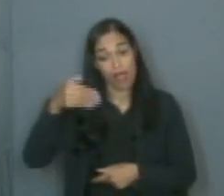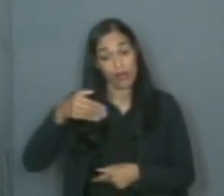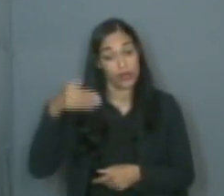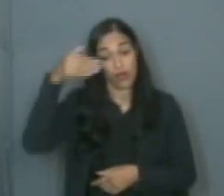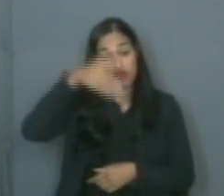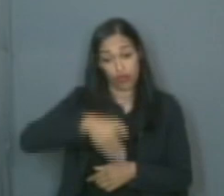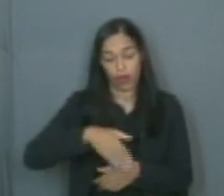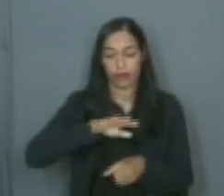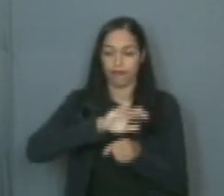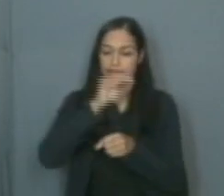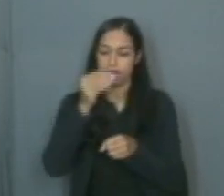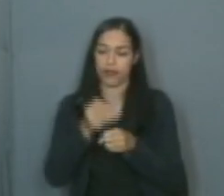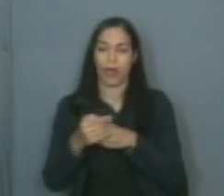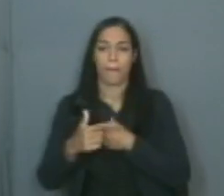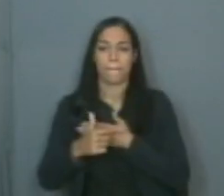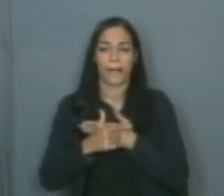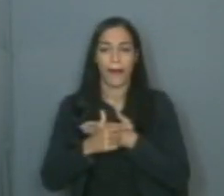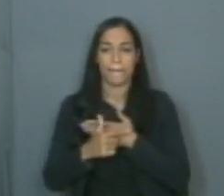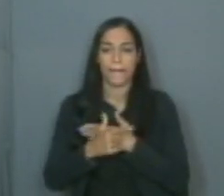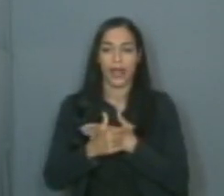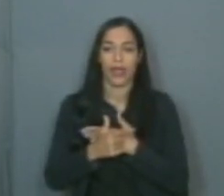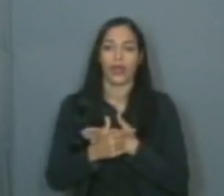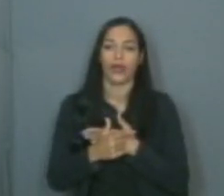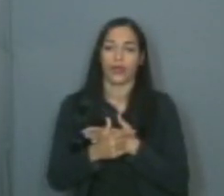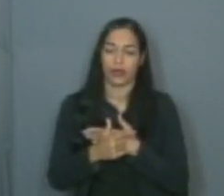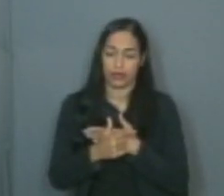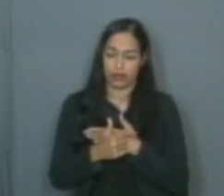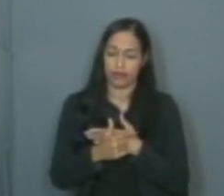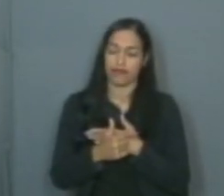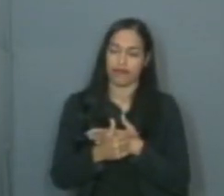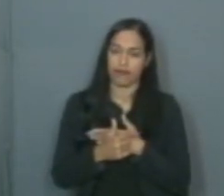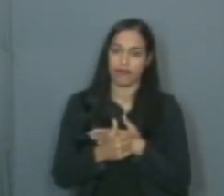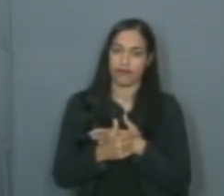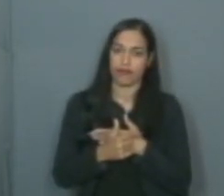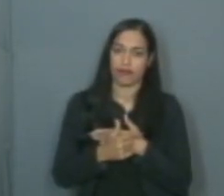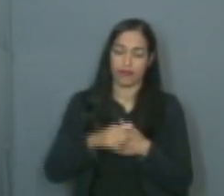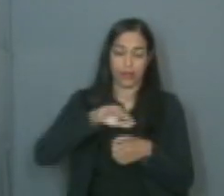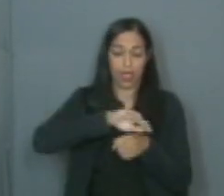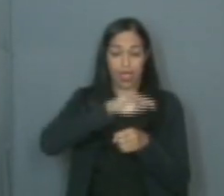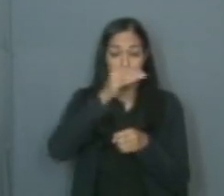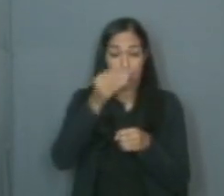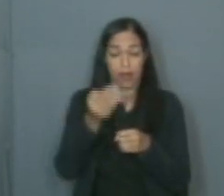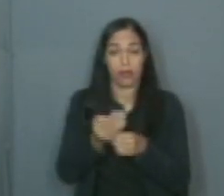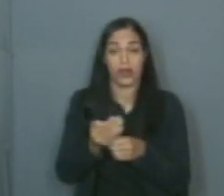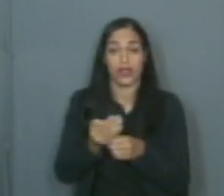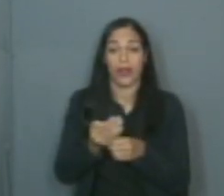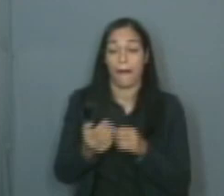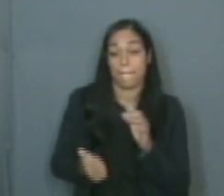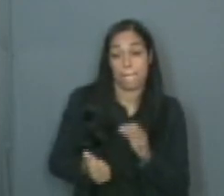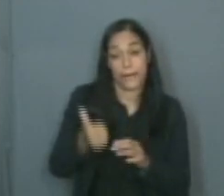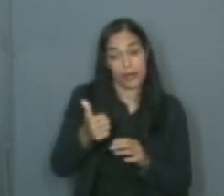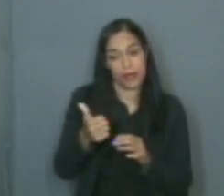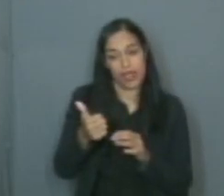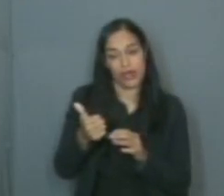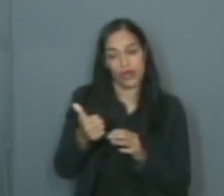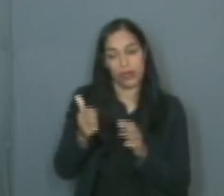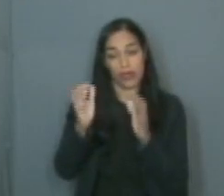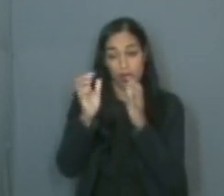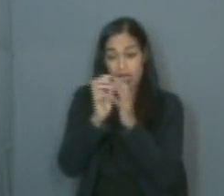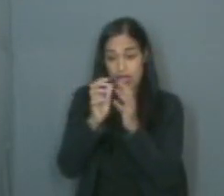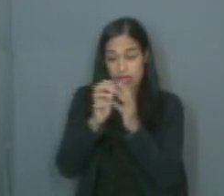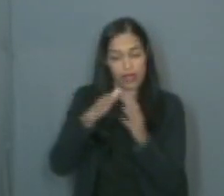cumprir. O meu papel a cumprir aqui nessa casa é fazer, primeiro, pelo Recife como um